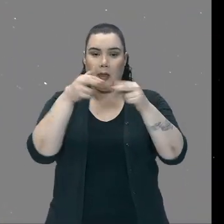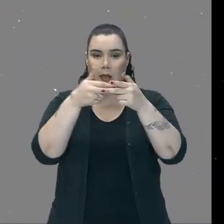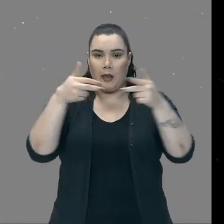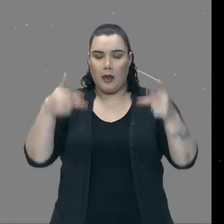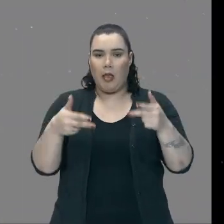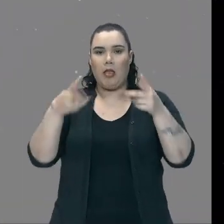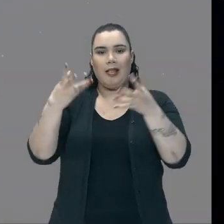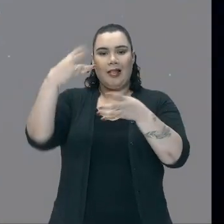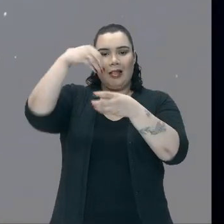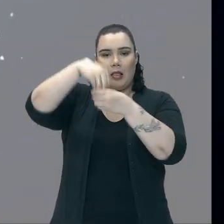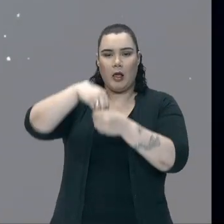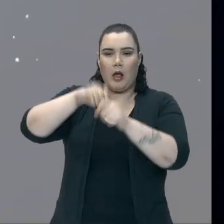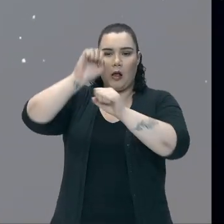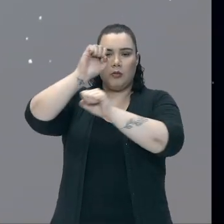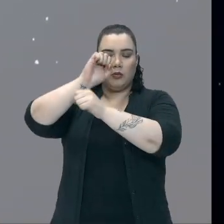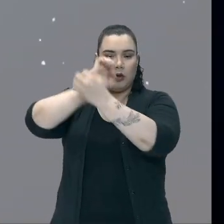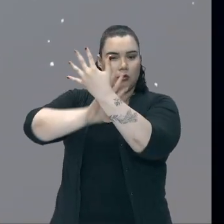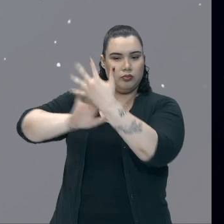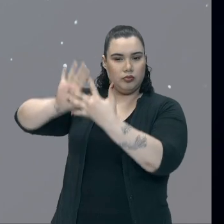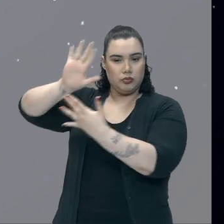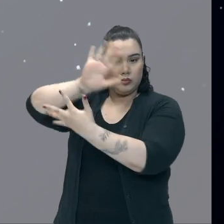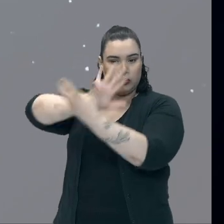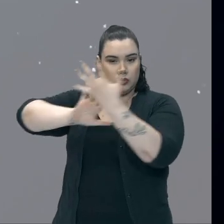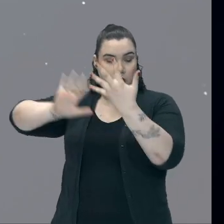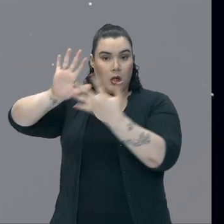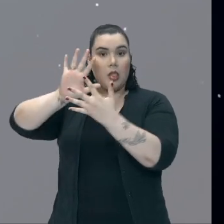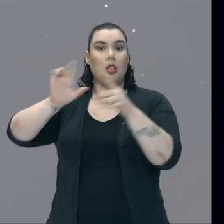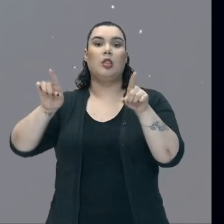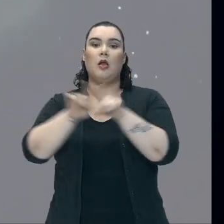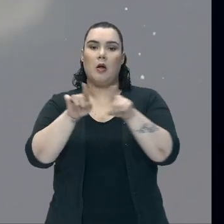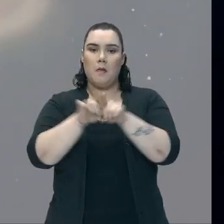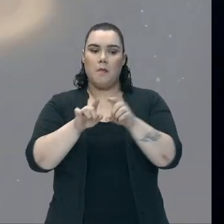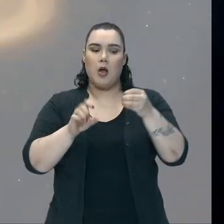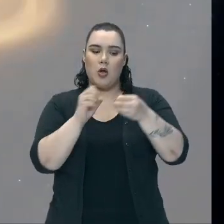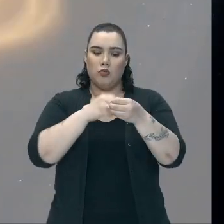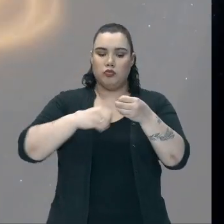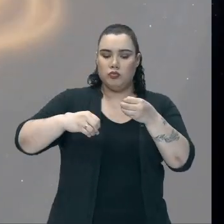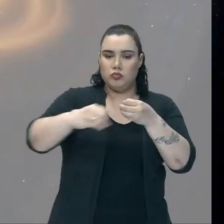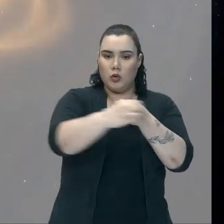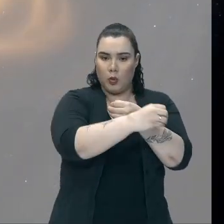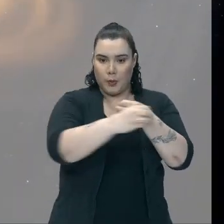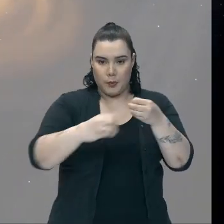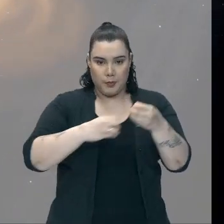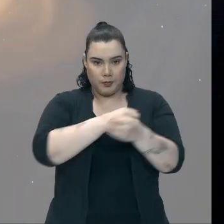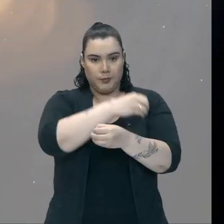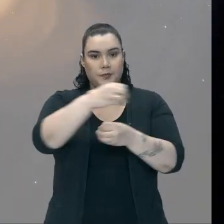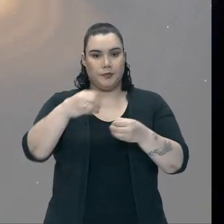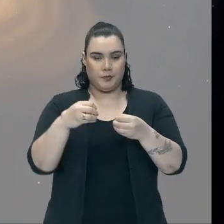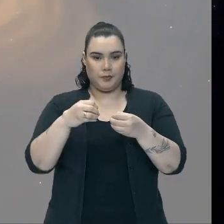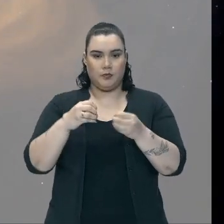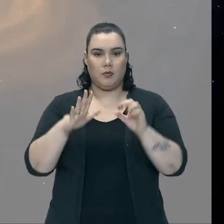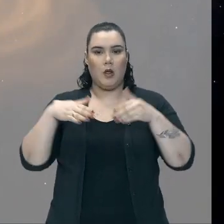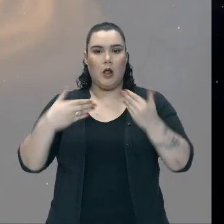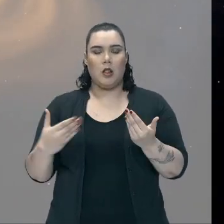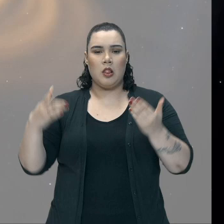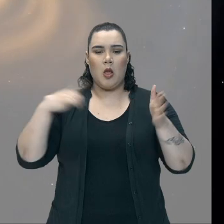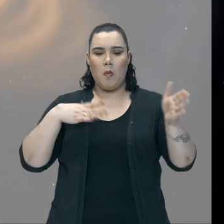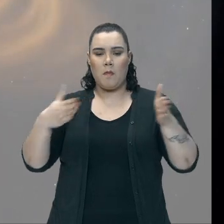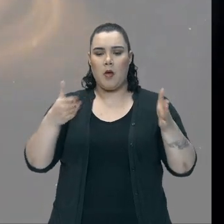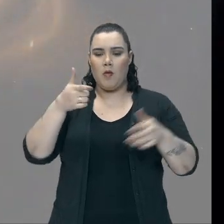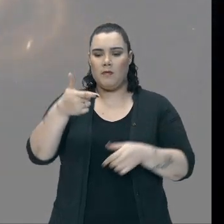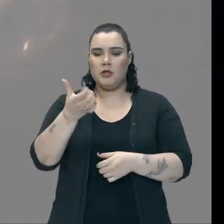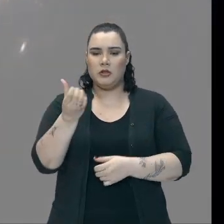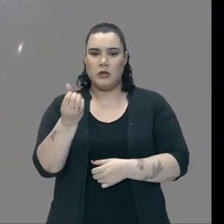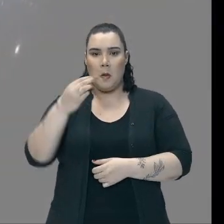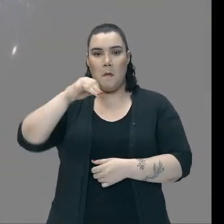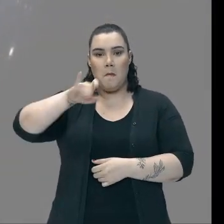fazem parte da Via Láctea, incluindo o nosso sistema solar. No centro da Via Láctea, a 26 mil anos-luz do planeta